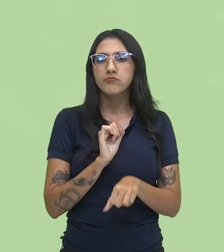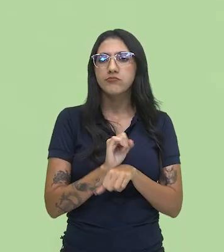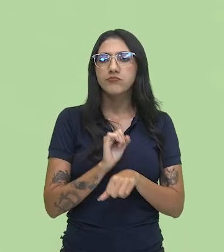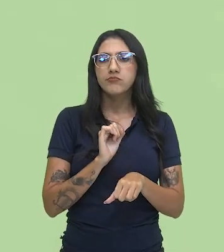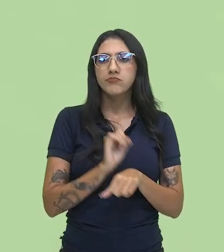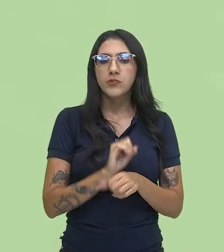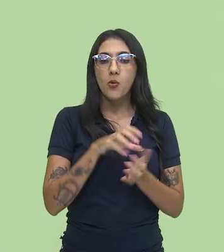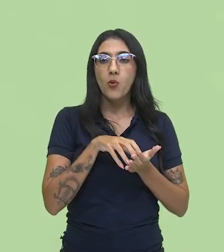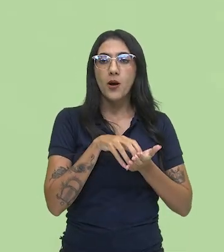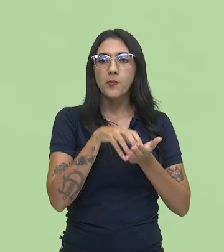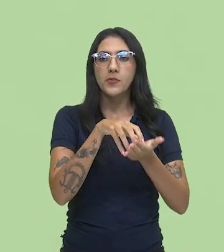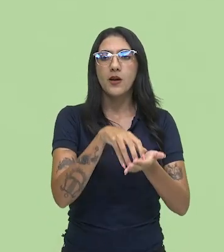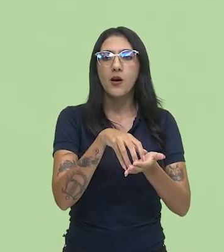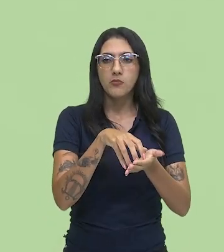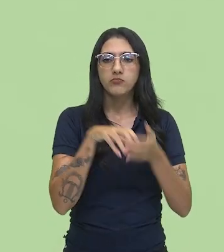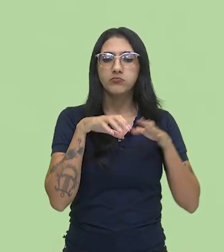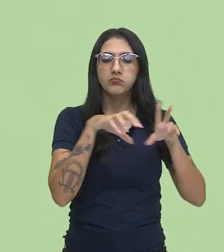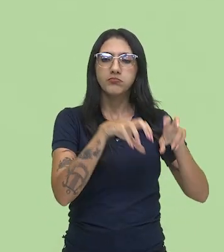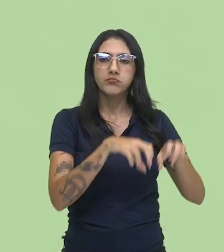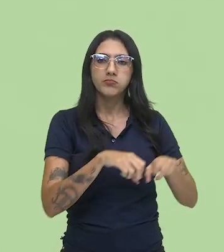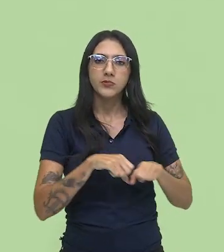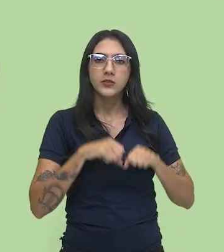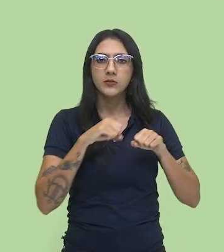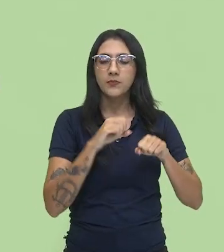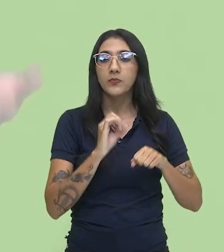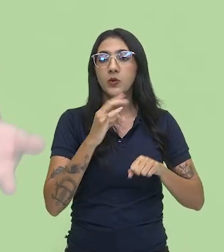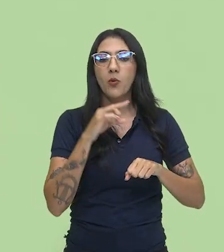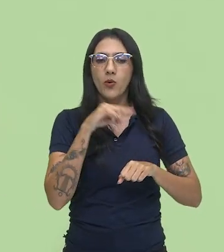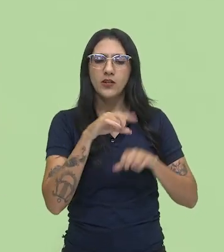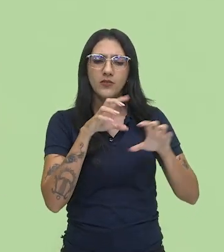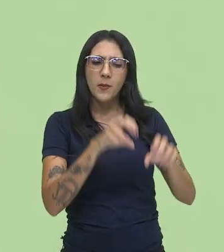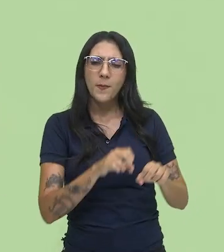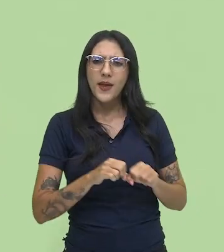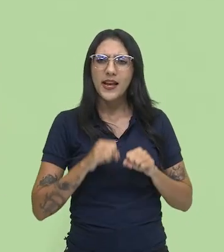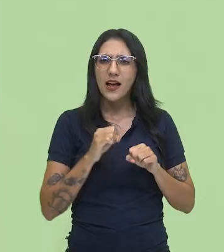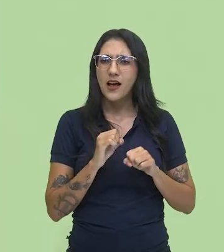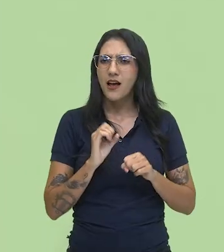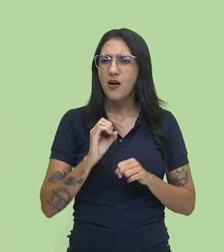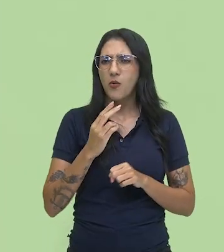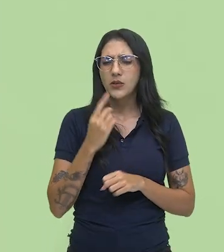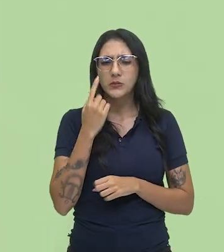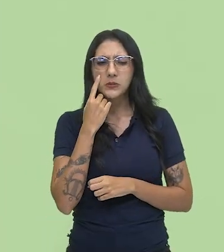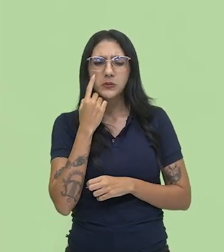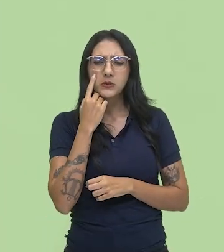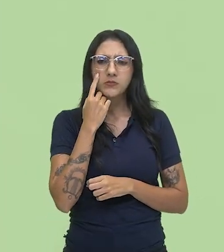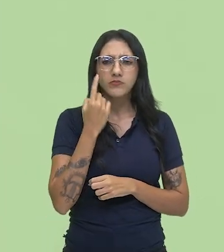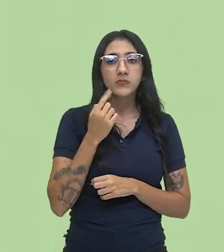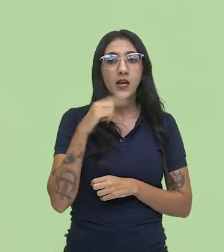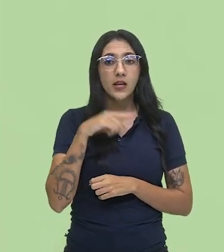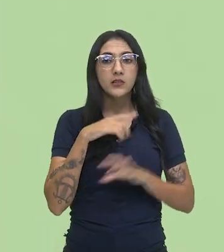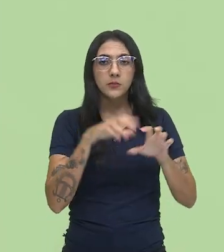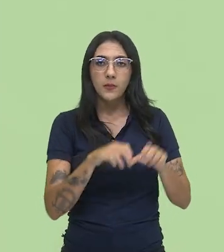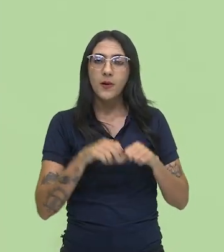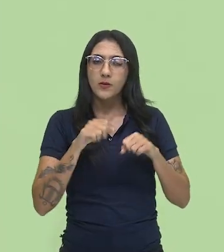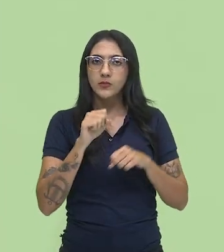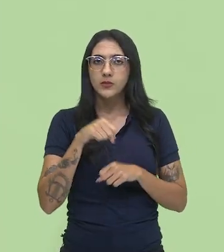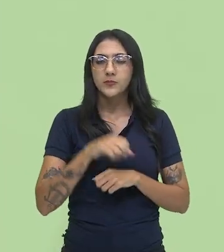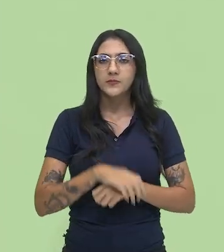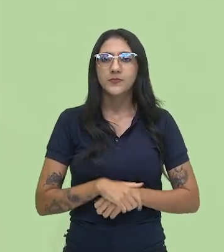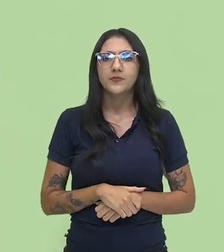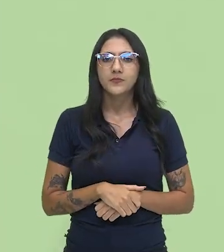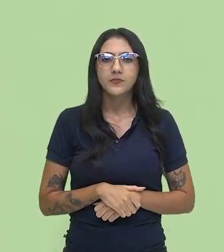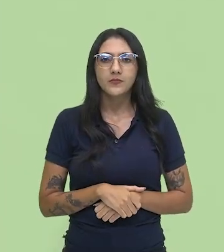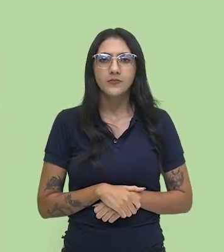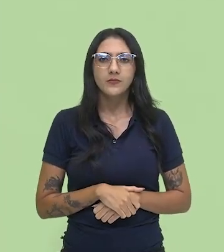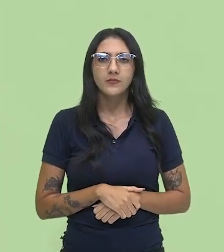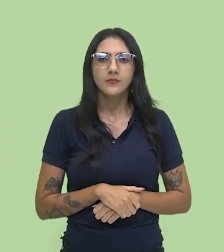da coleta passar, e aí, né, ou ele vai levar, ou não sei, eu sei que eles fazem, né, a retirada.